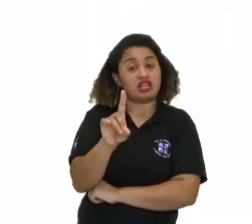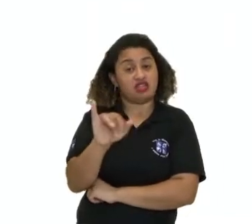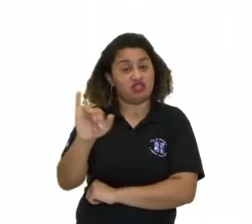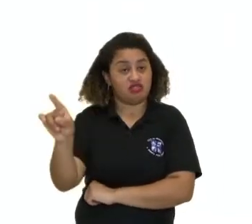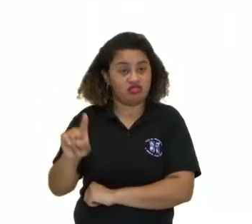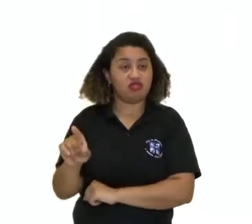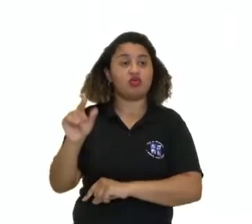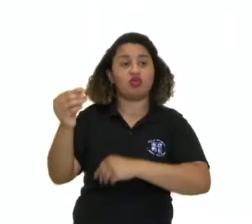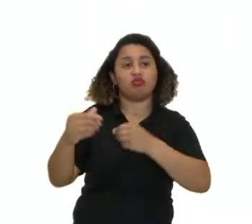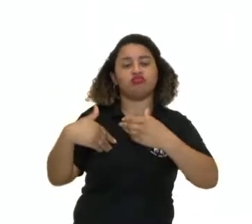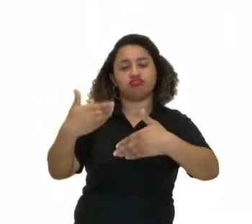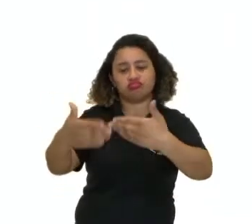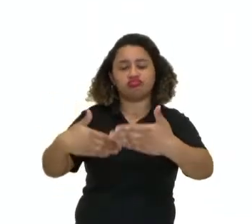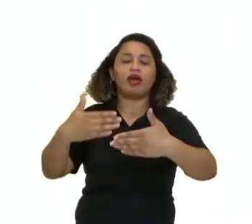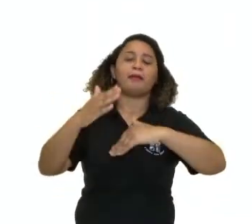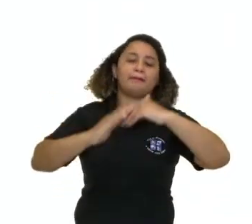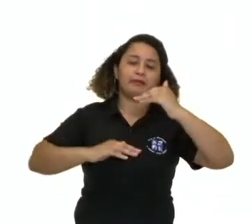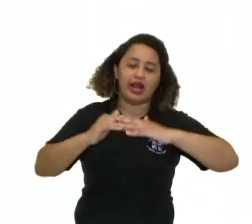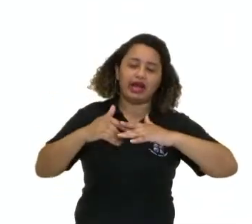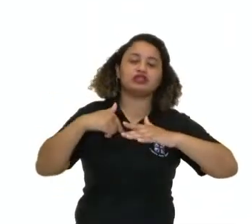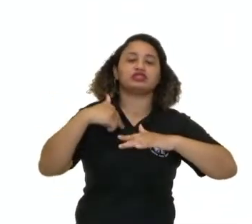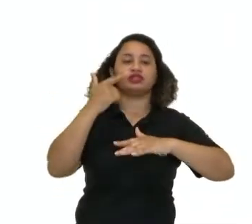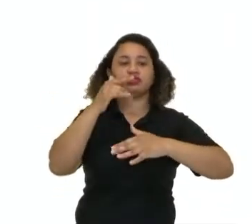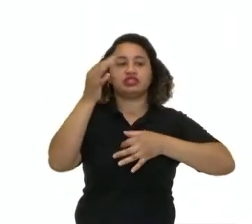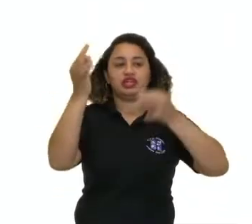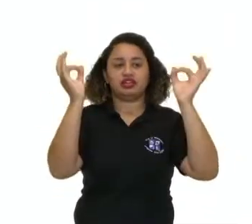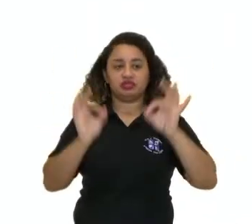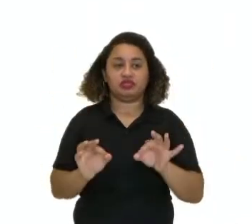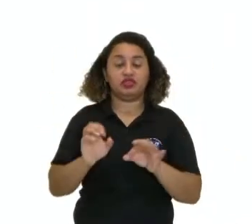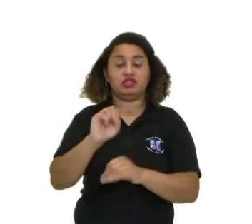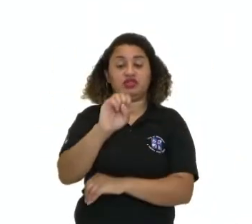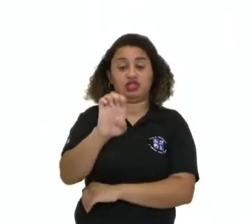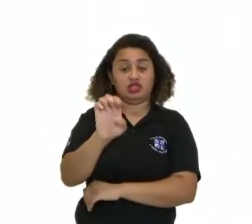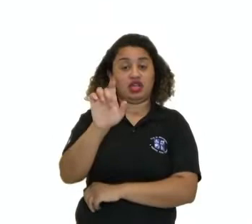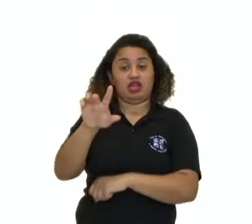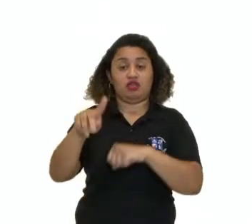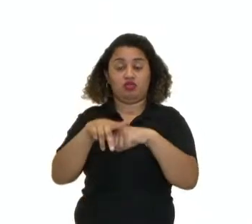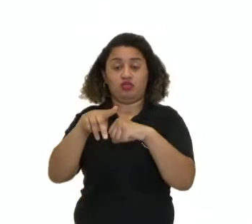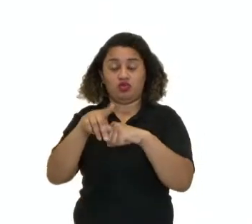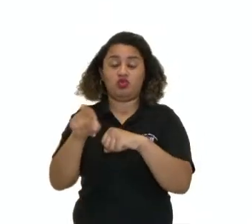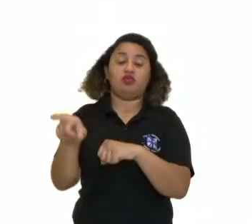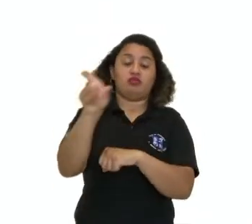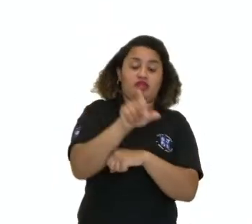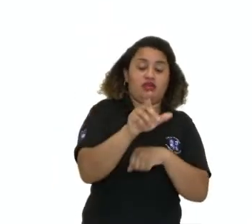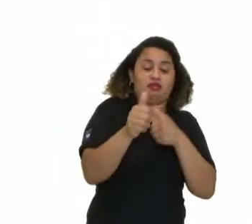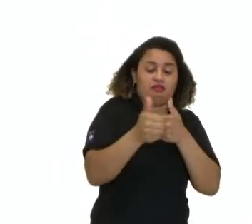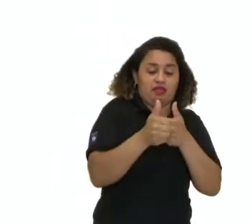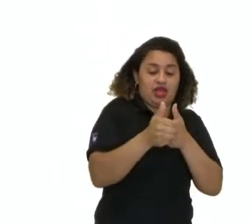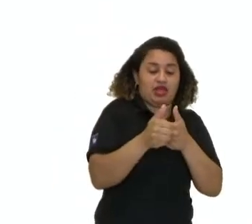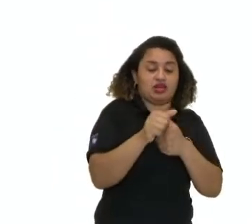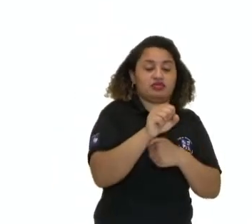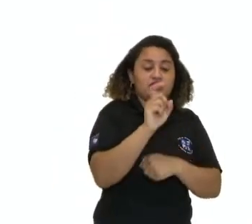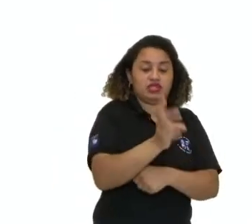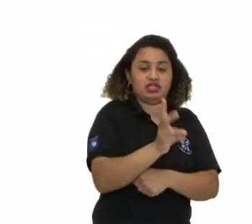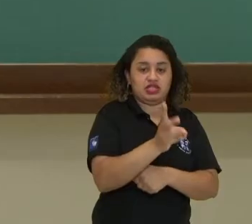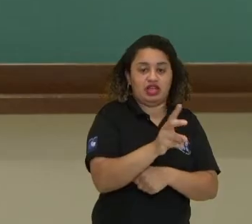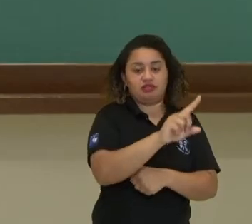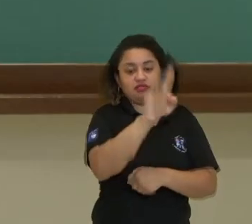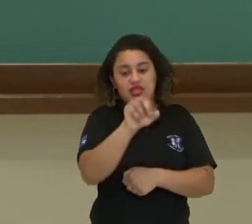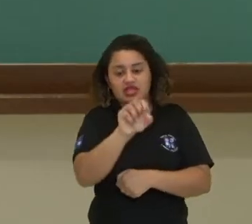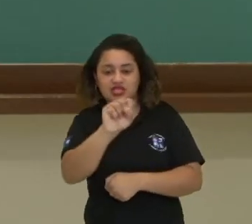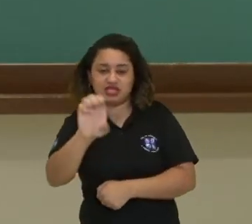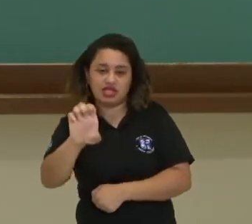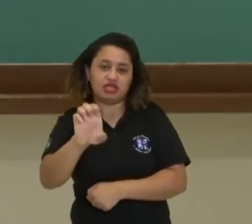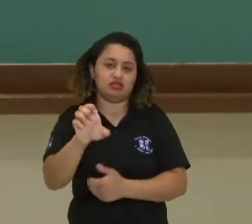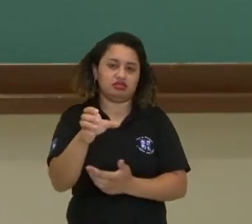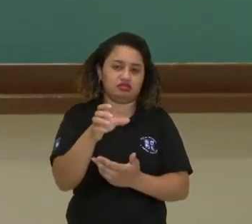a prática leva a perfeição os e que é o pronome foi atraído pela palavra sempre que eu não posso